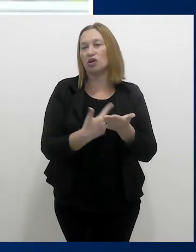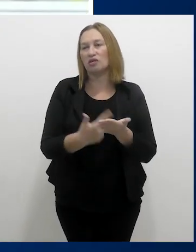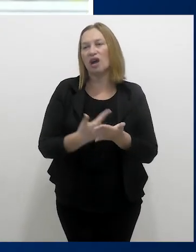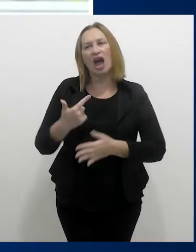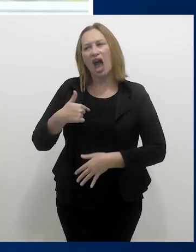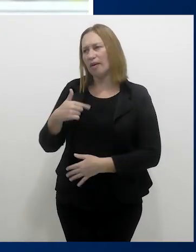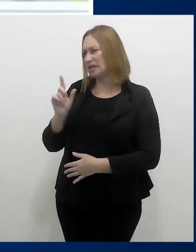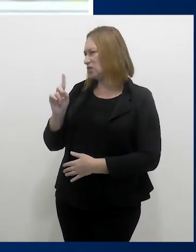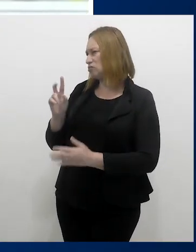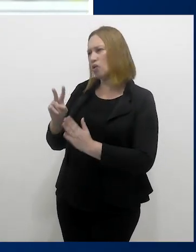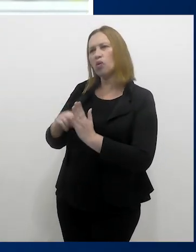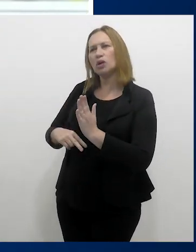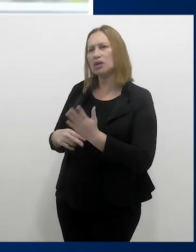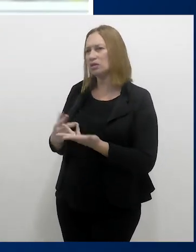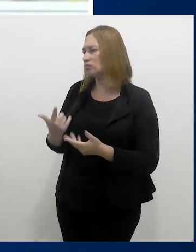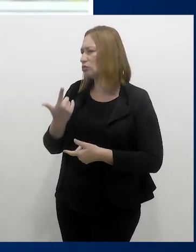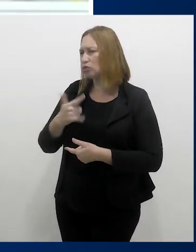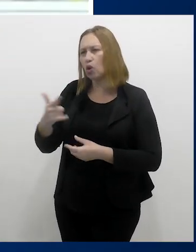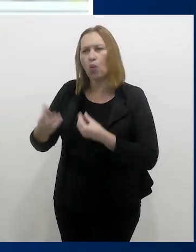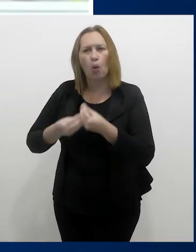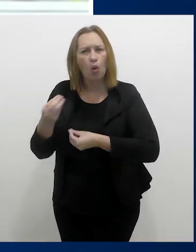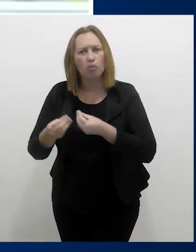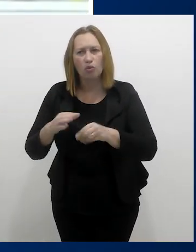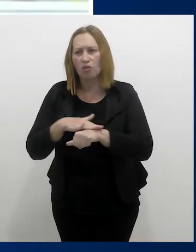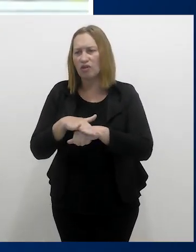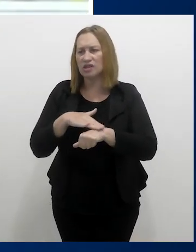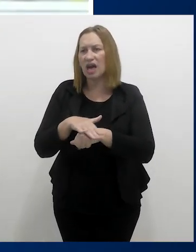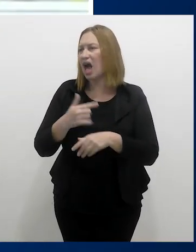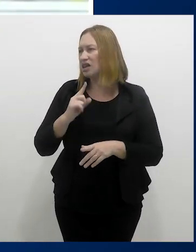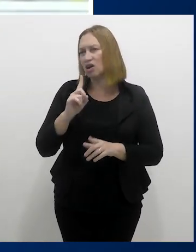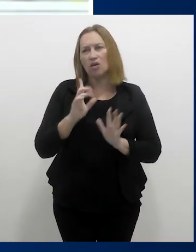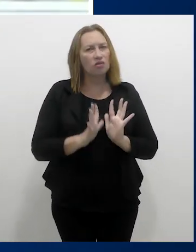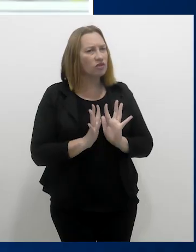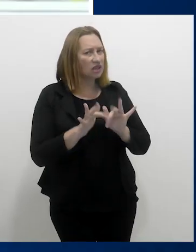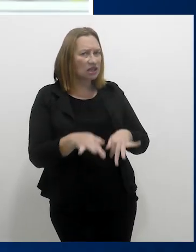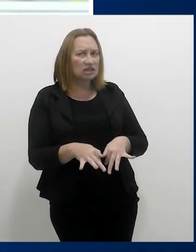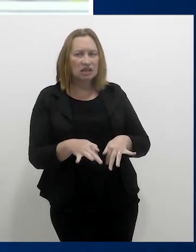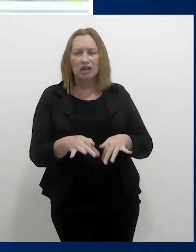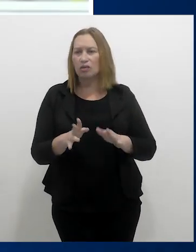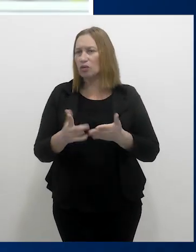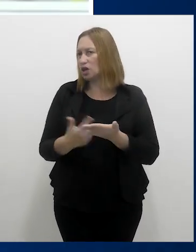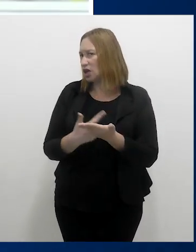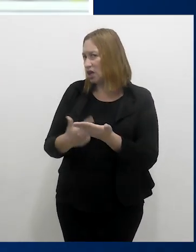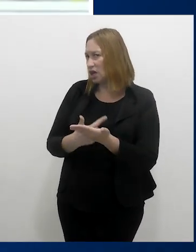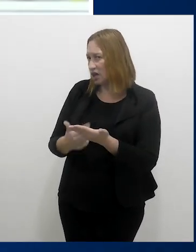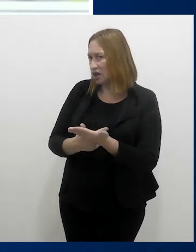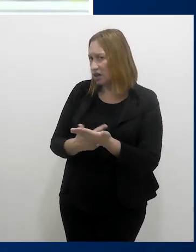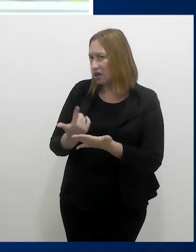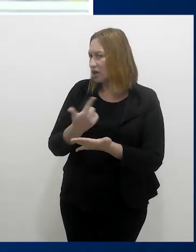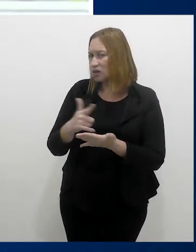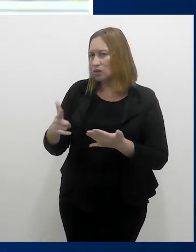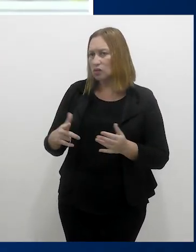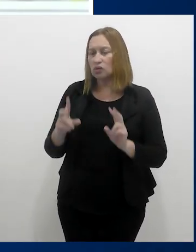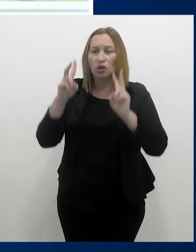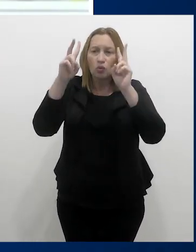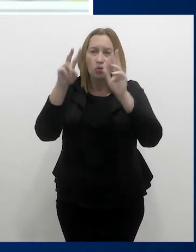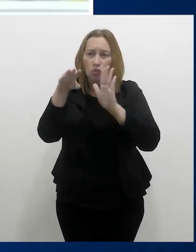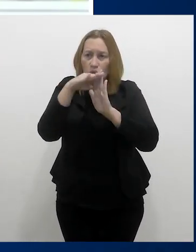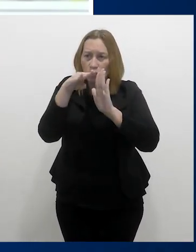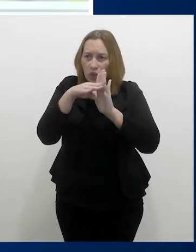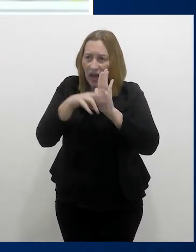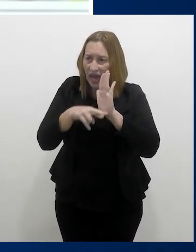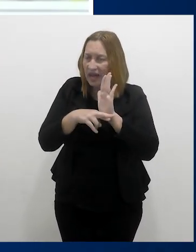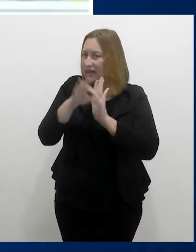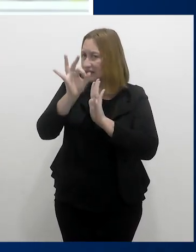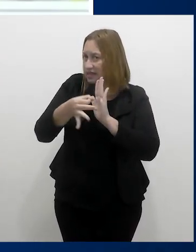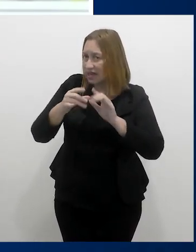tinha uma, mas eu não li, então não dá para a gente conversar. Mas eu não terminei ainda. Não existia nem o termo